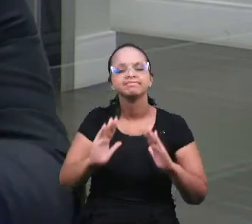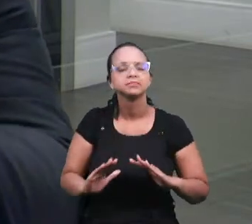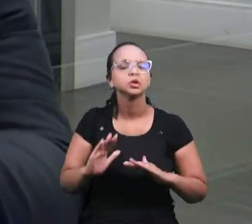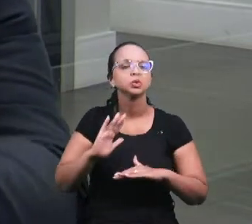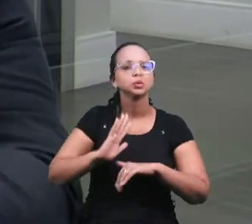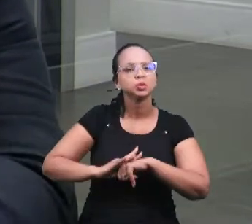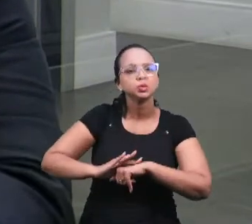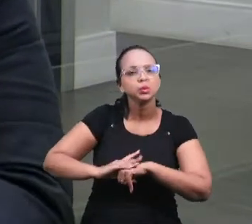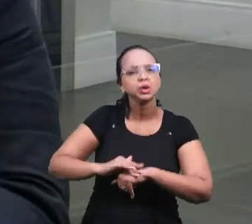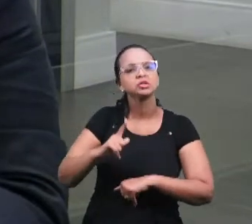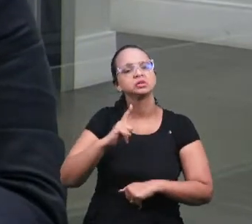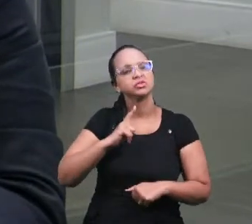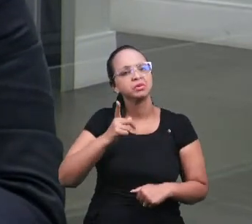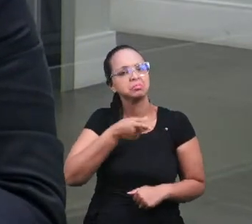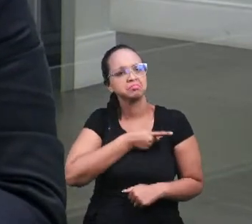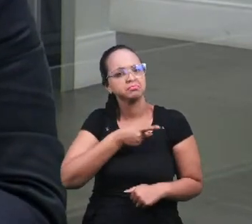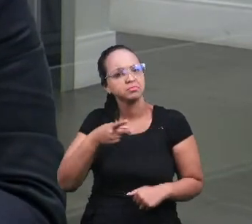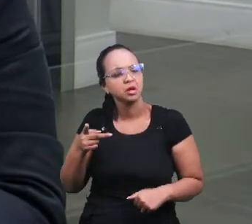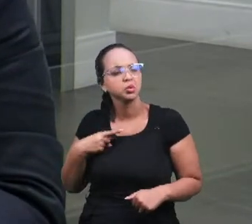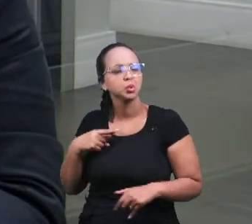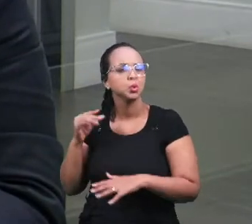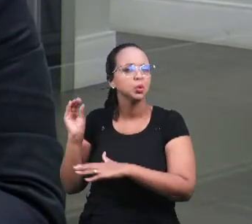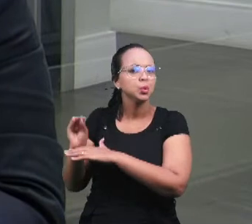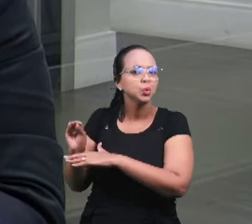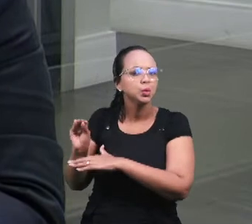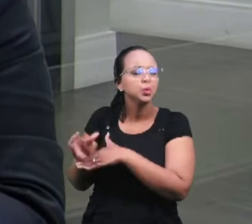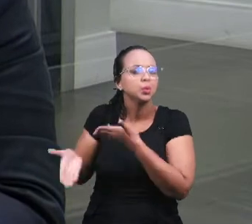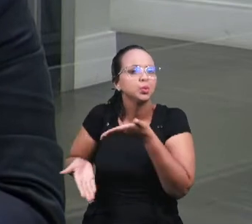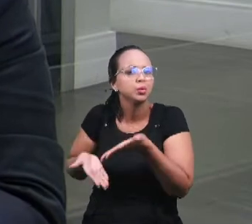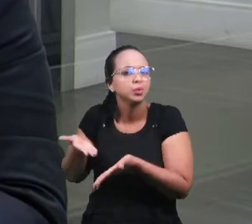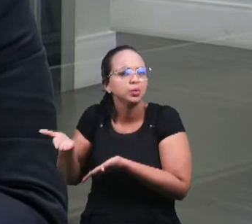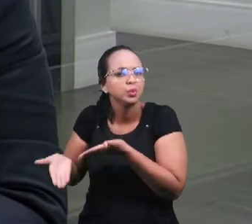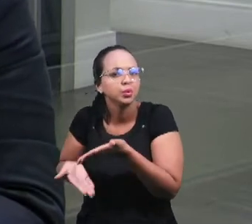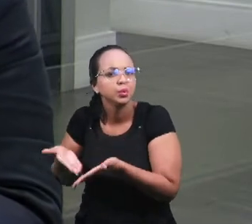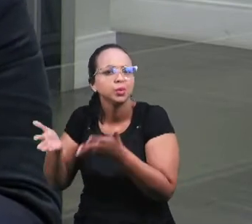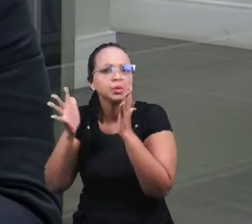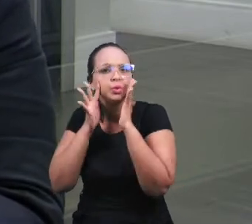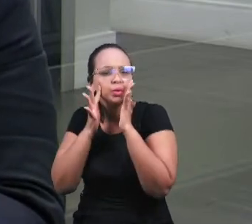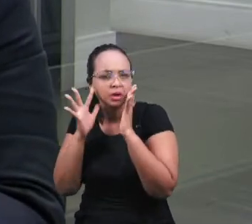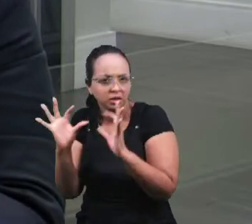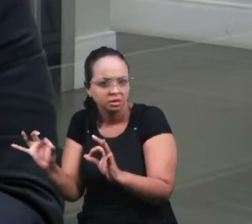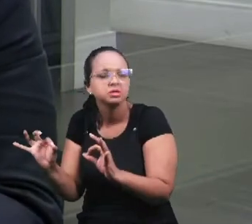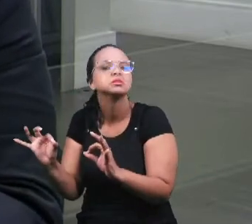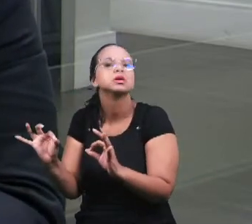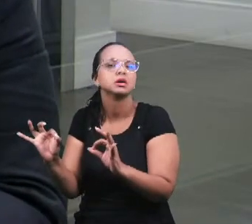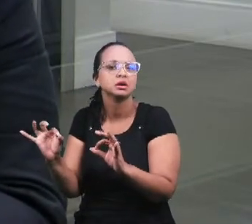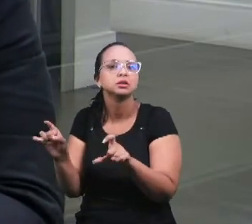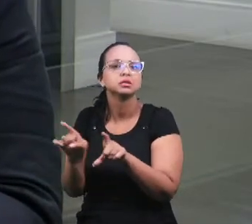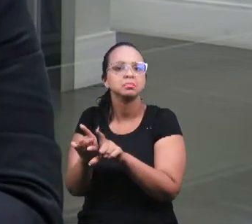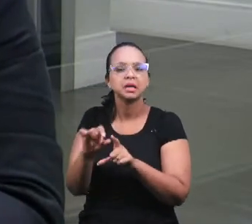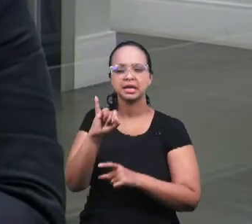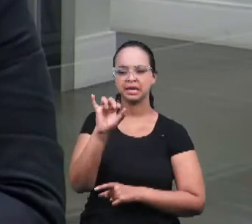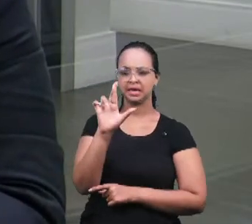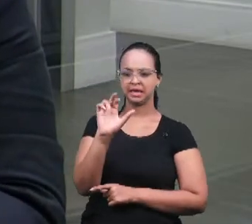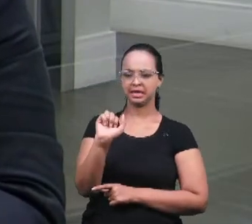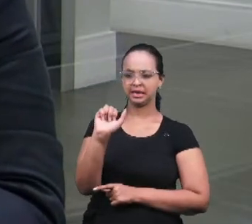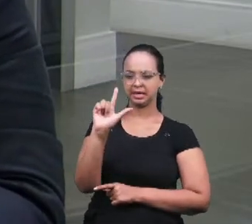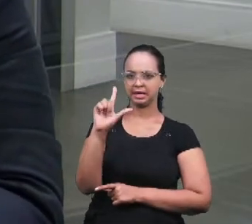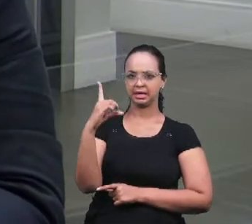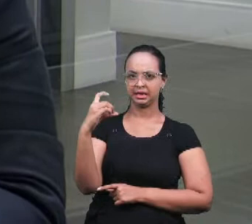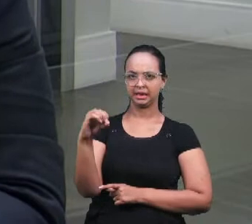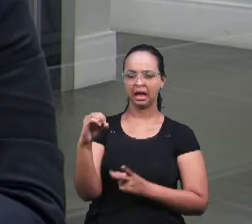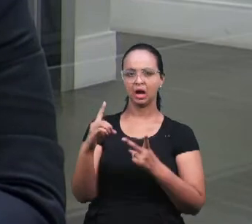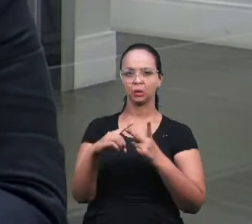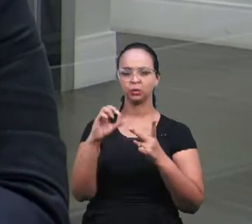houve pastores que deram uma atenção muito especial a ela, né? Pastor Iraldo, por exemplo, pastor